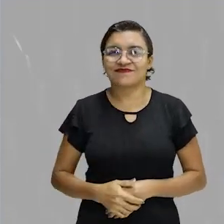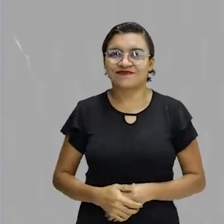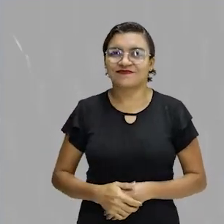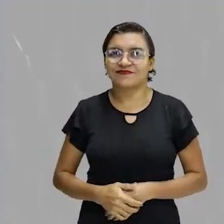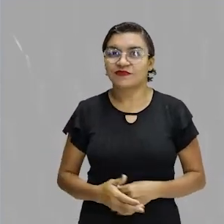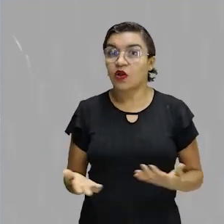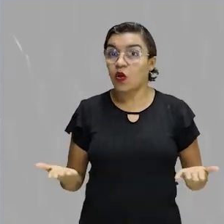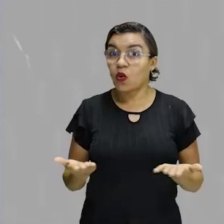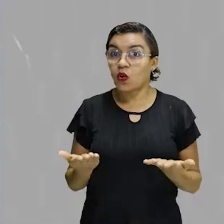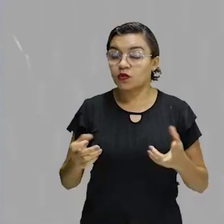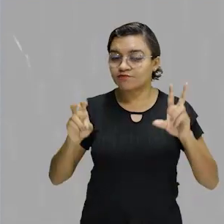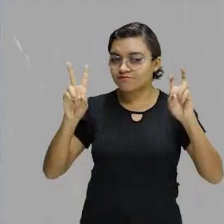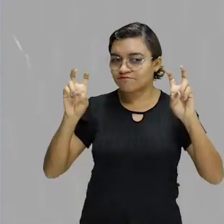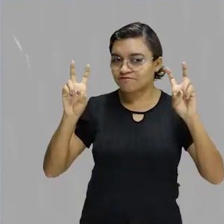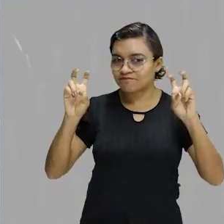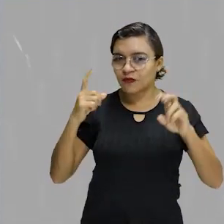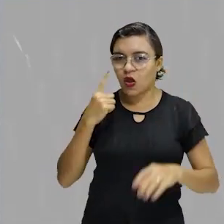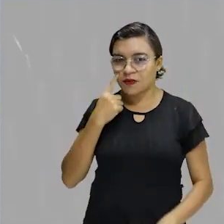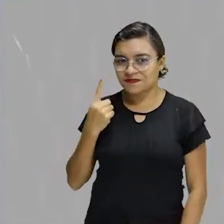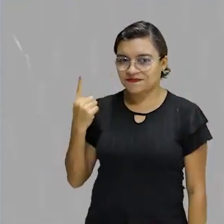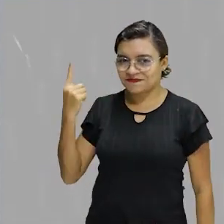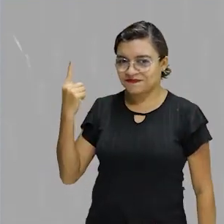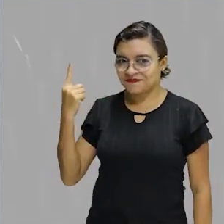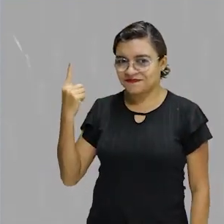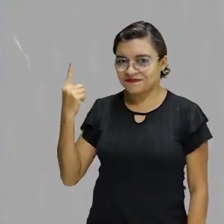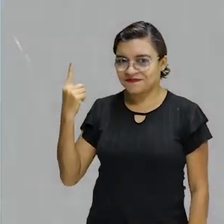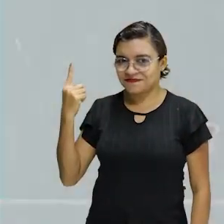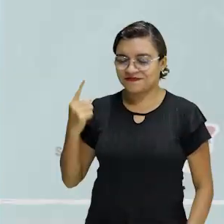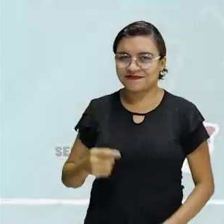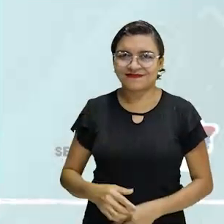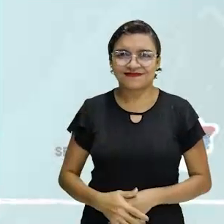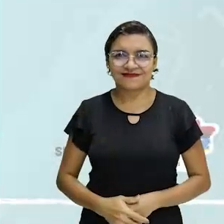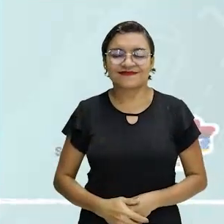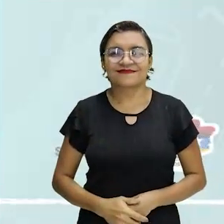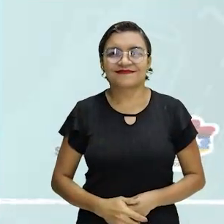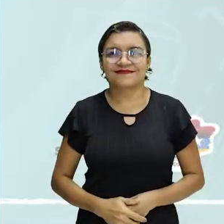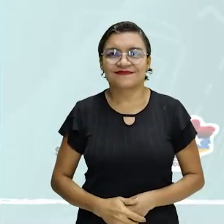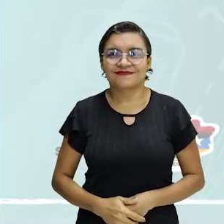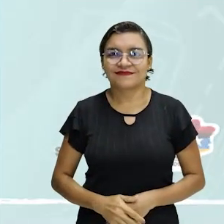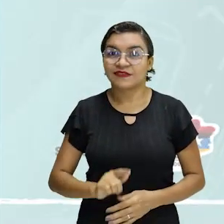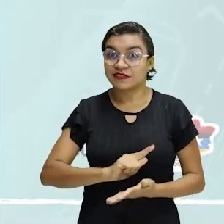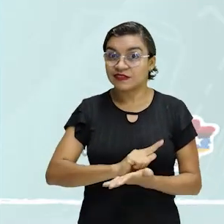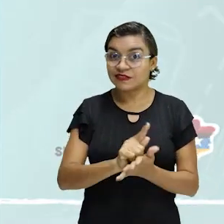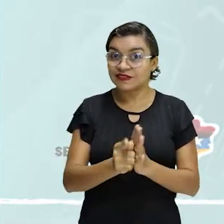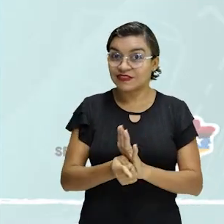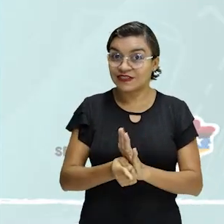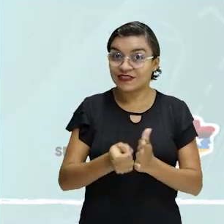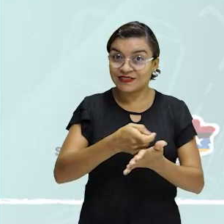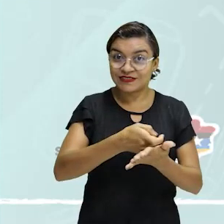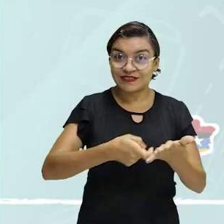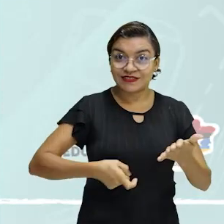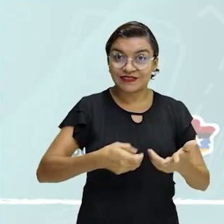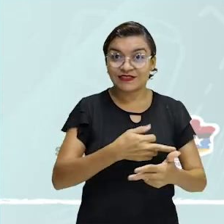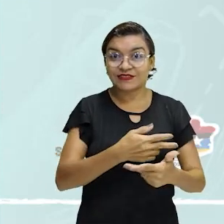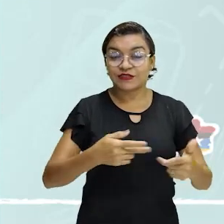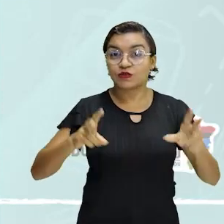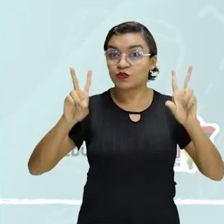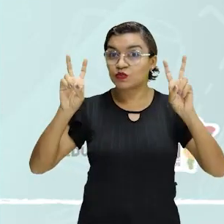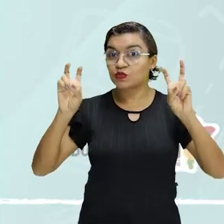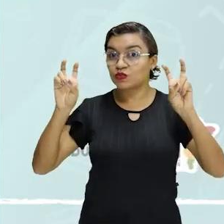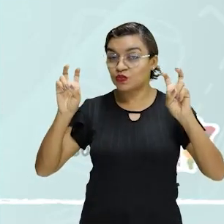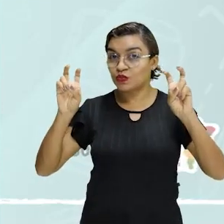Hoje nós vamos falar de textual genres about routines. Gêneros textuais